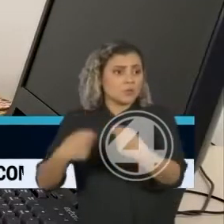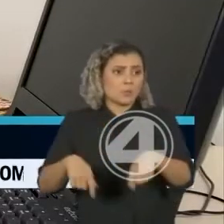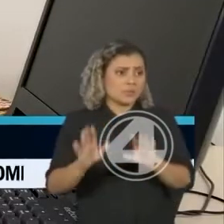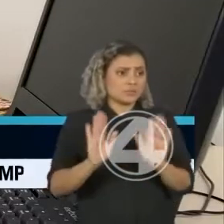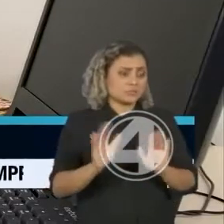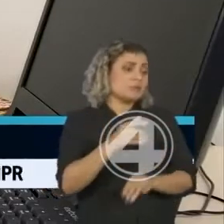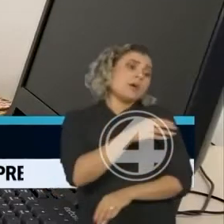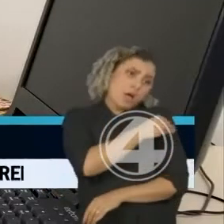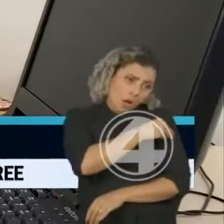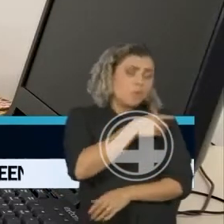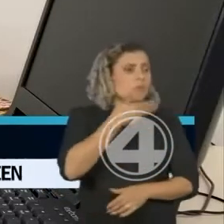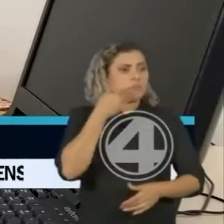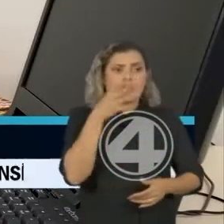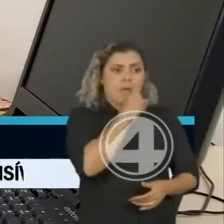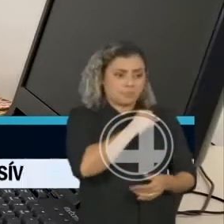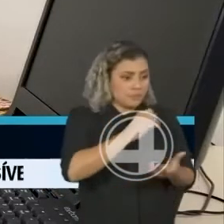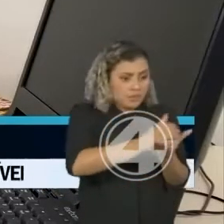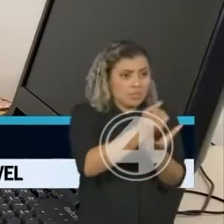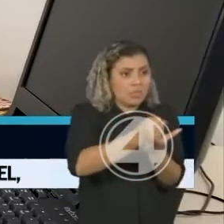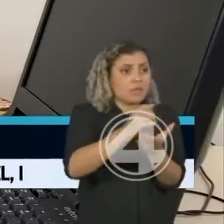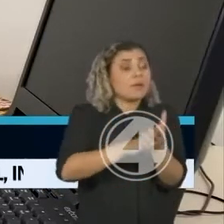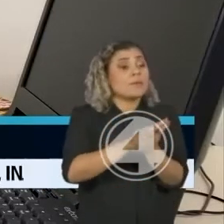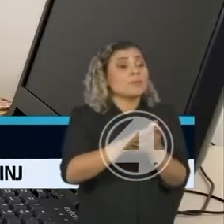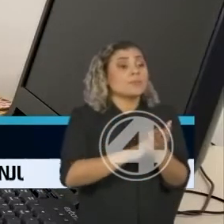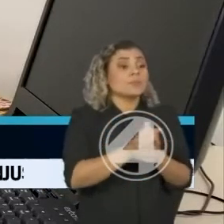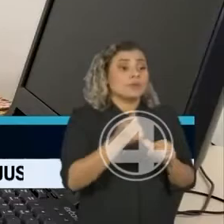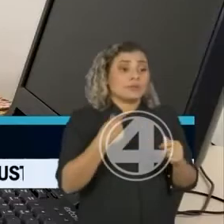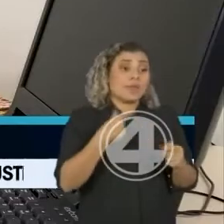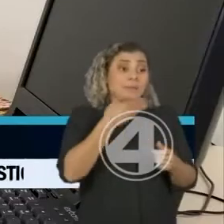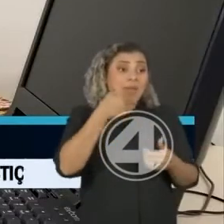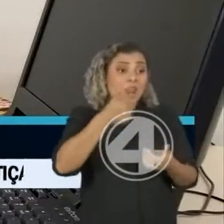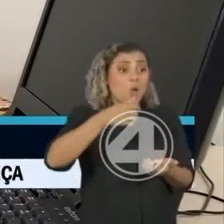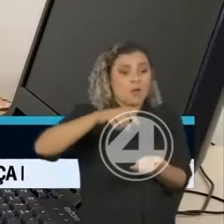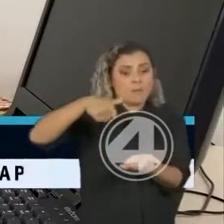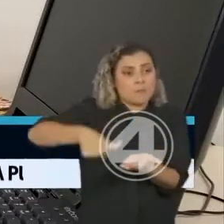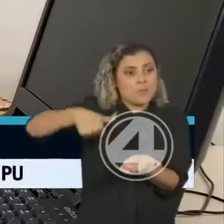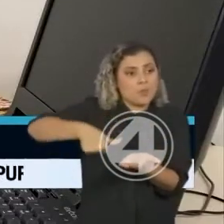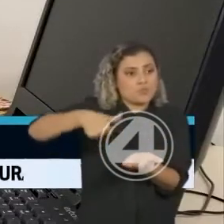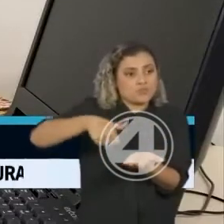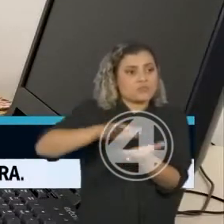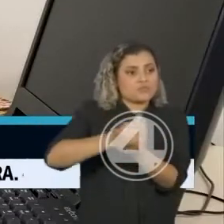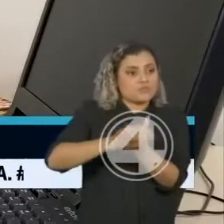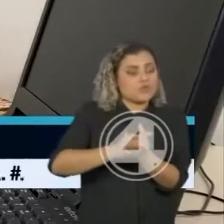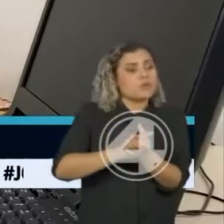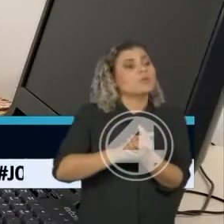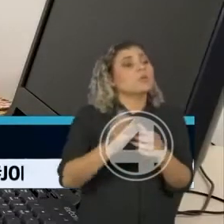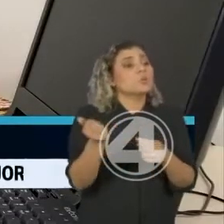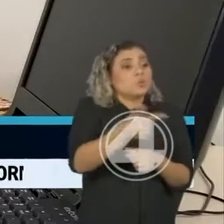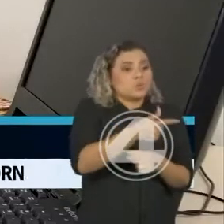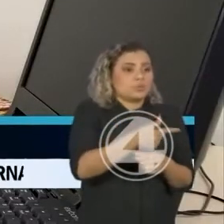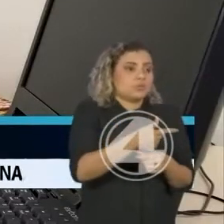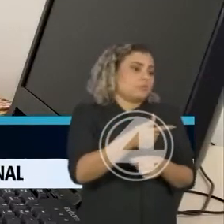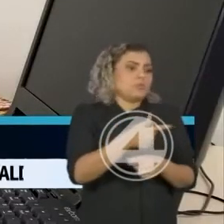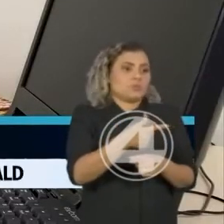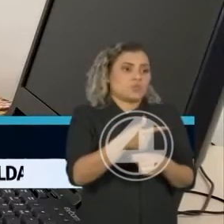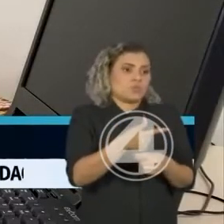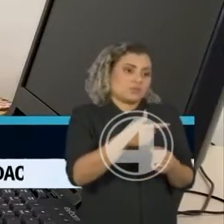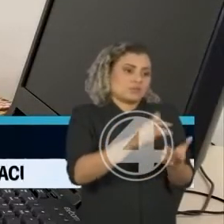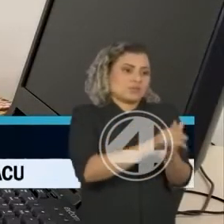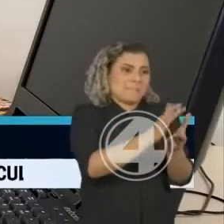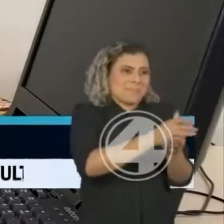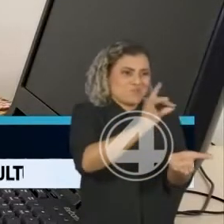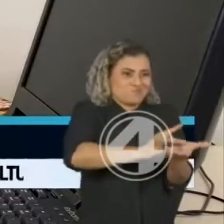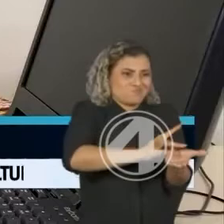sabão líquido porque muito melhor sabão líquido do sabão em pedaço e você não precisa de papel toalha ambos são extremamente